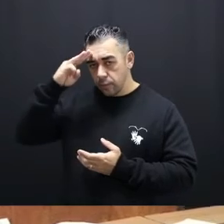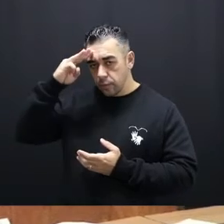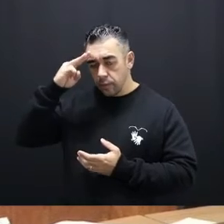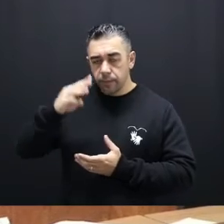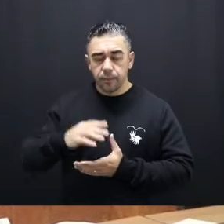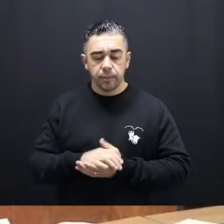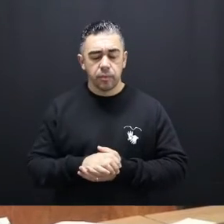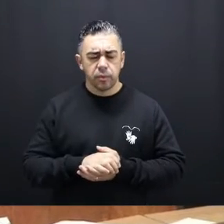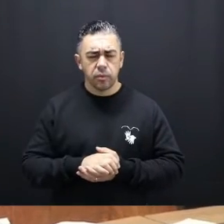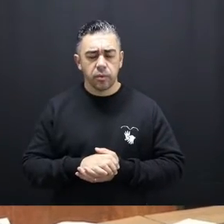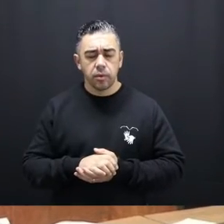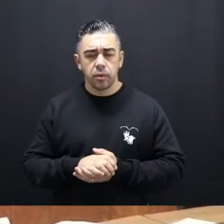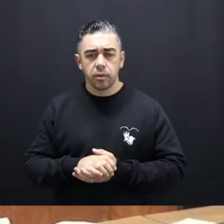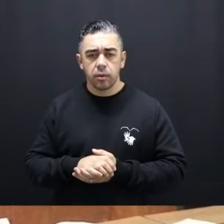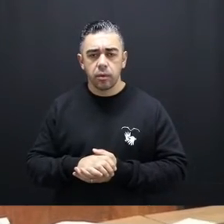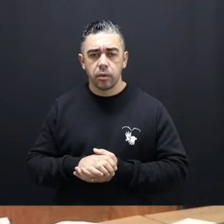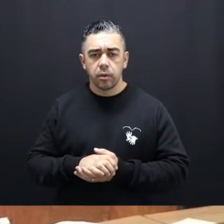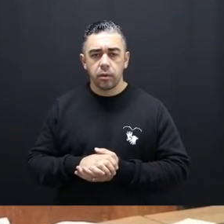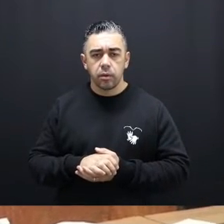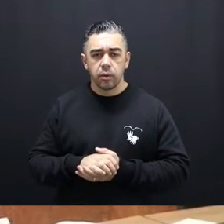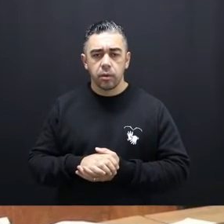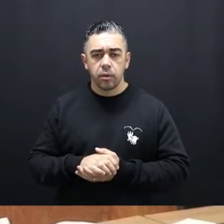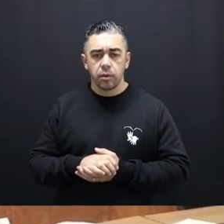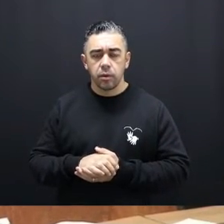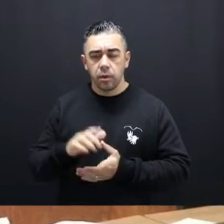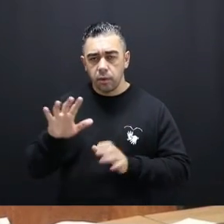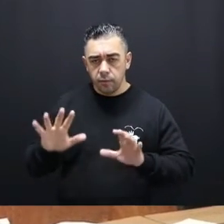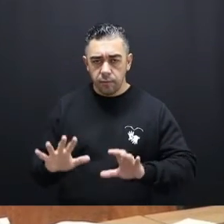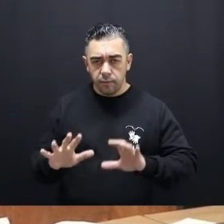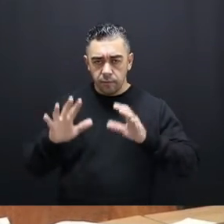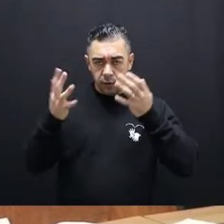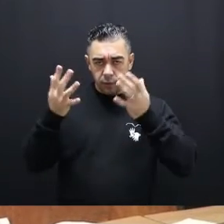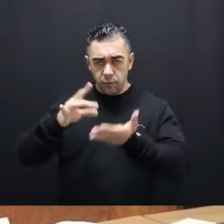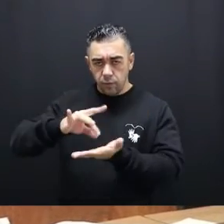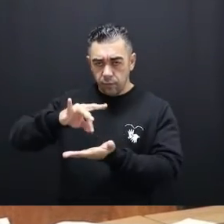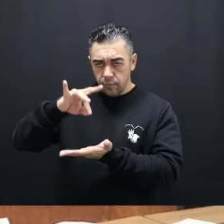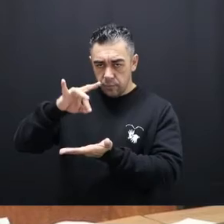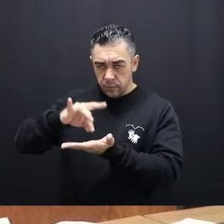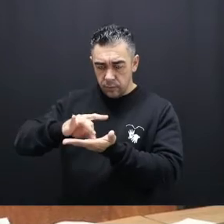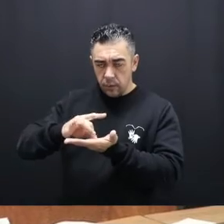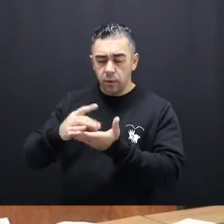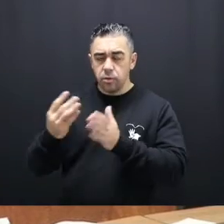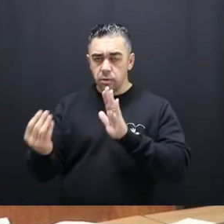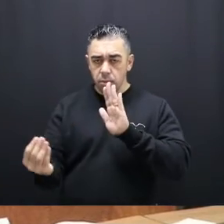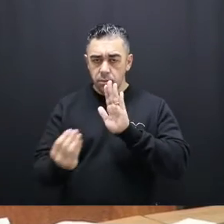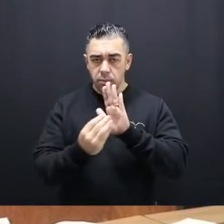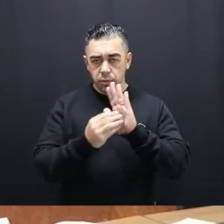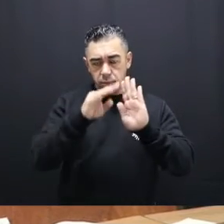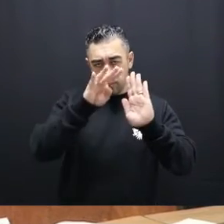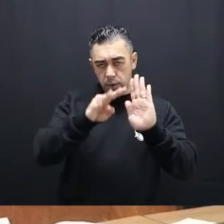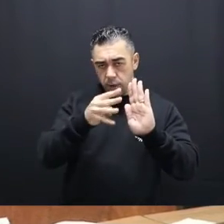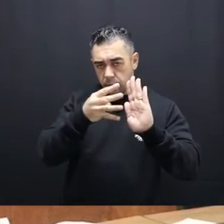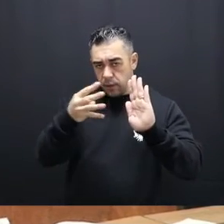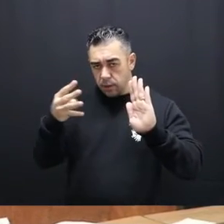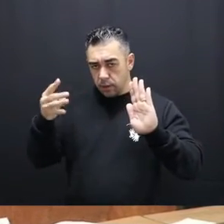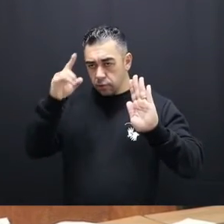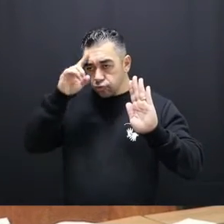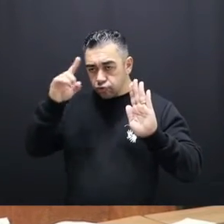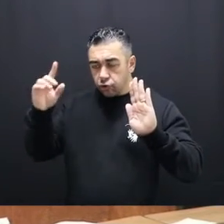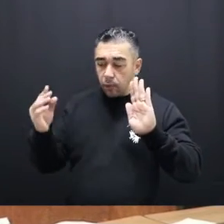que declara como evento Popular oficial E inclui no calendário Oficial do Município